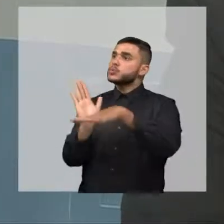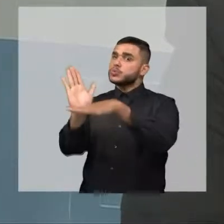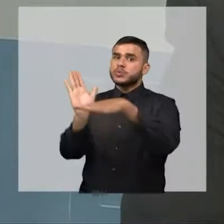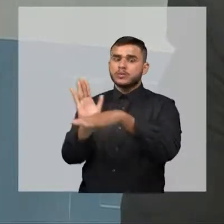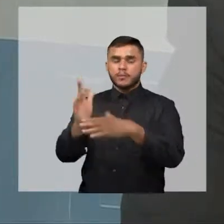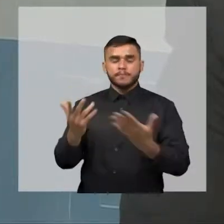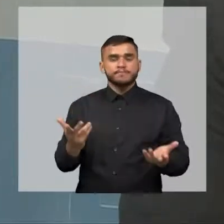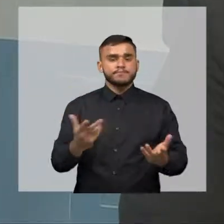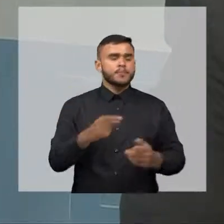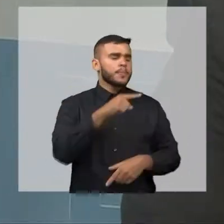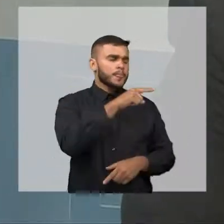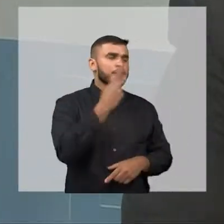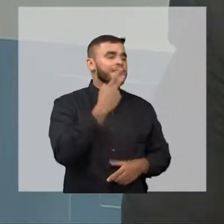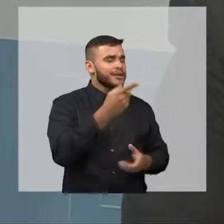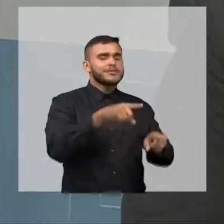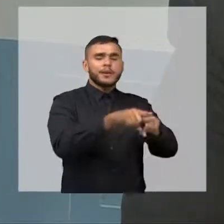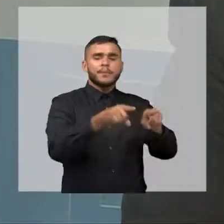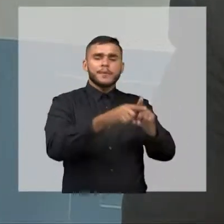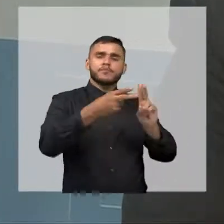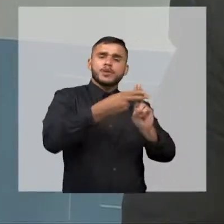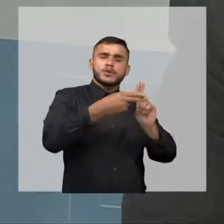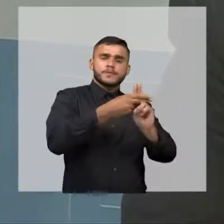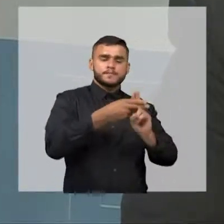questão do SUS, do sistema